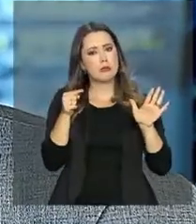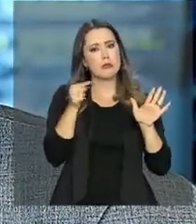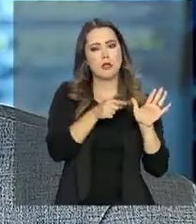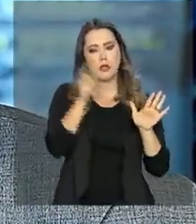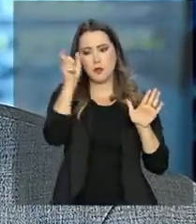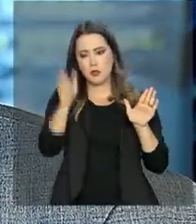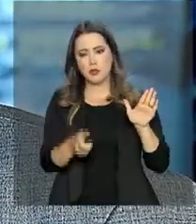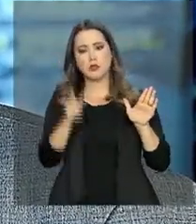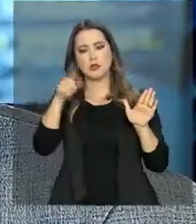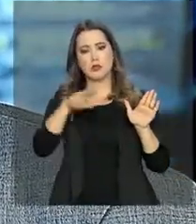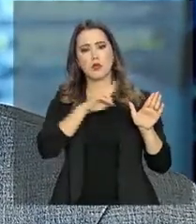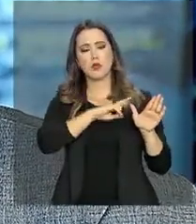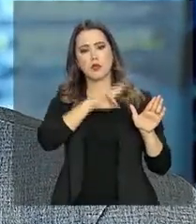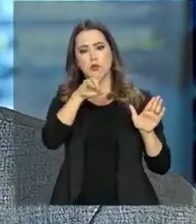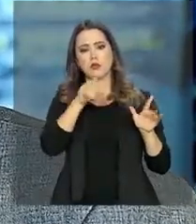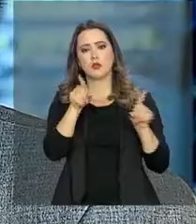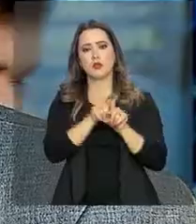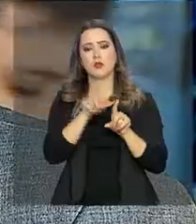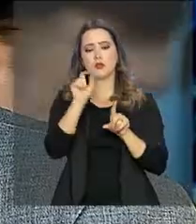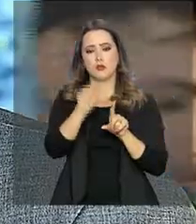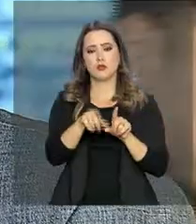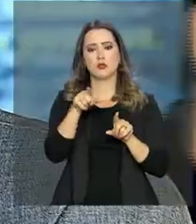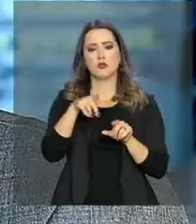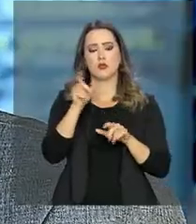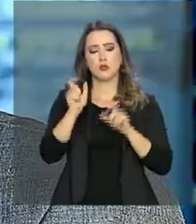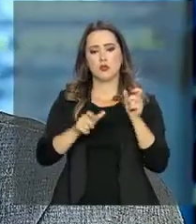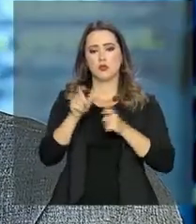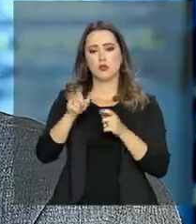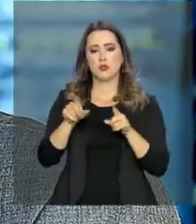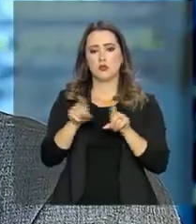pode ser responsabilizada. A pessoa tanto que